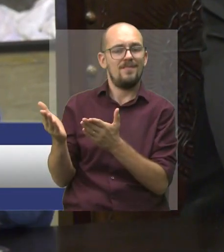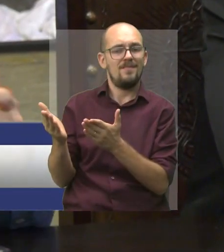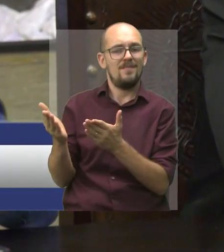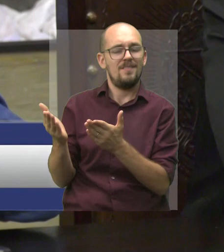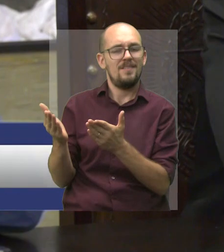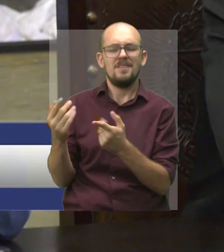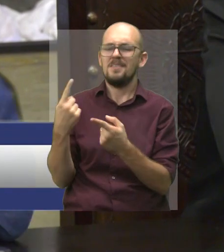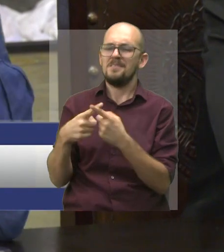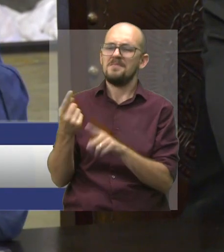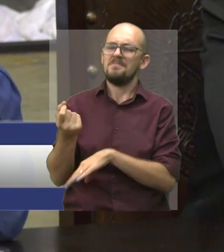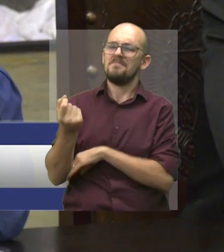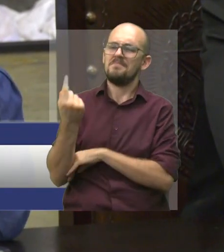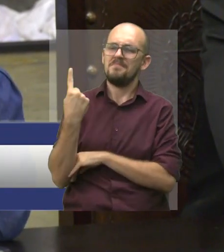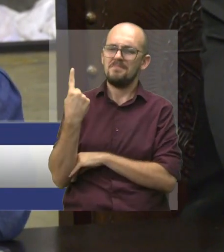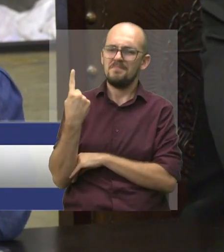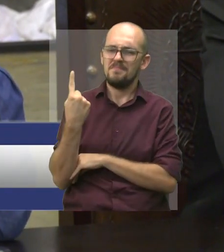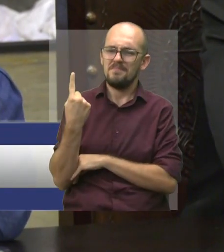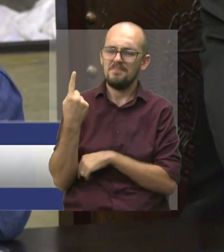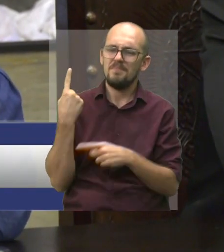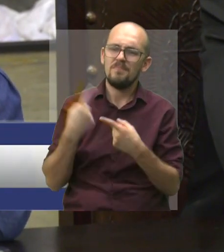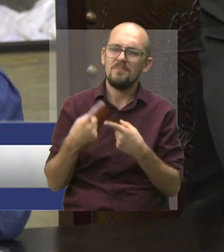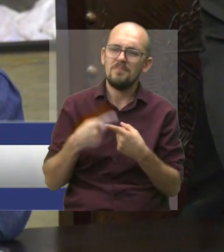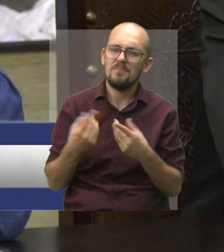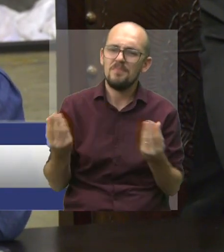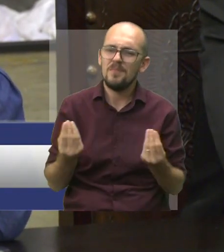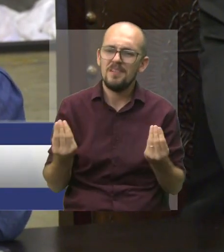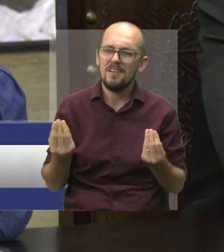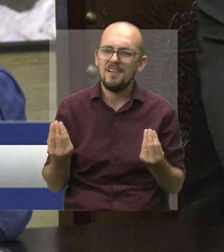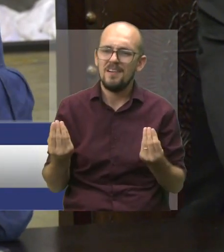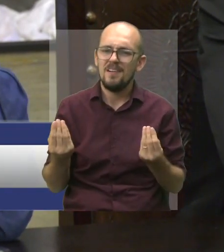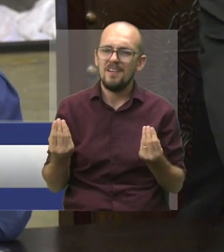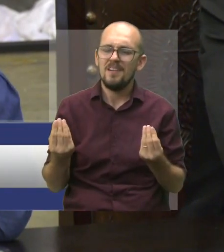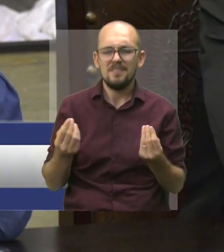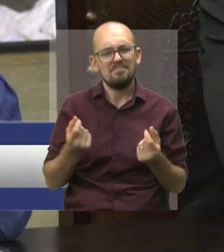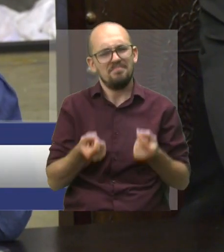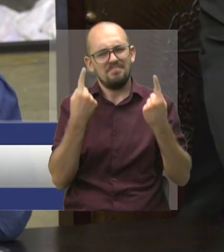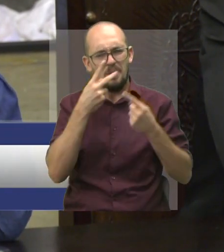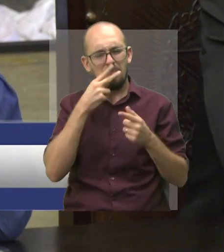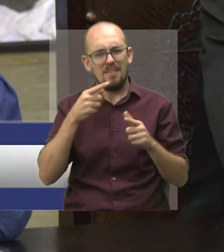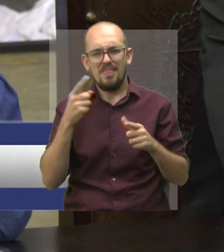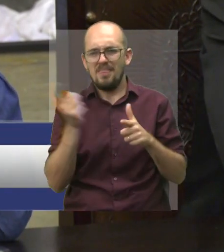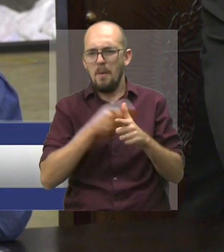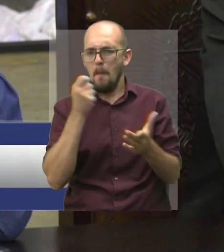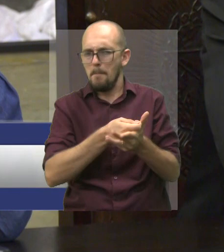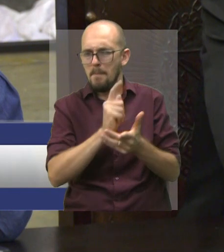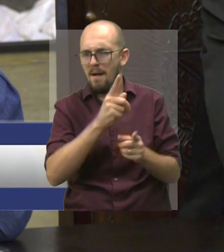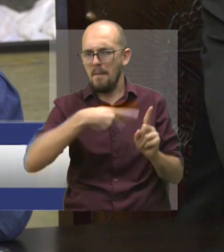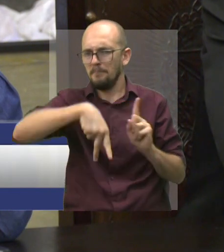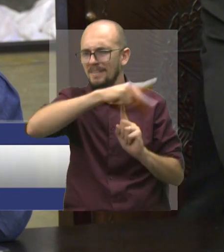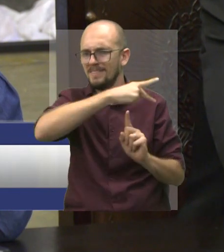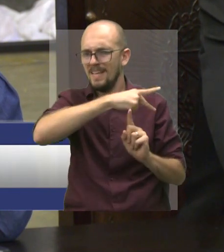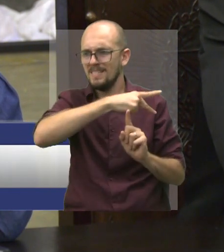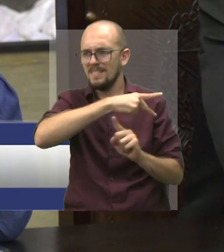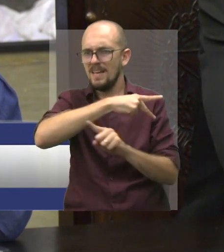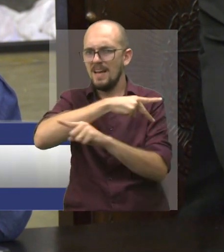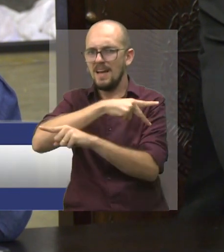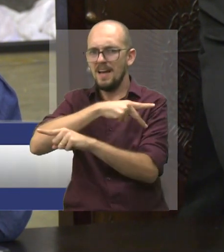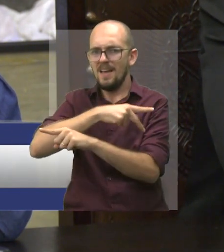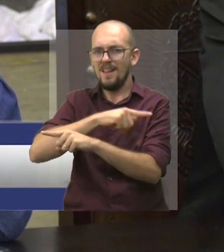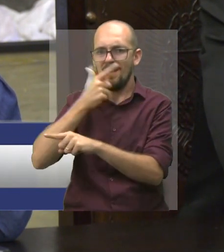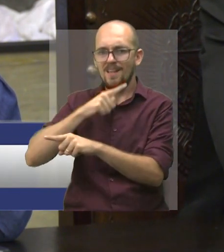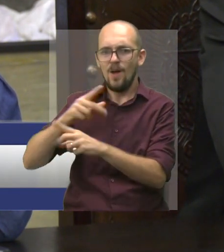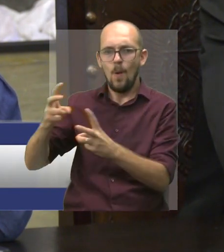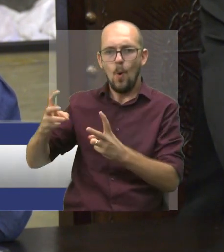Que mera coincidência, não é? Não é mera coincidência, vocês não acham? Eles vão sair, eles